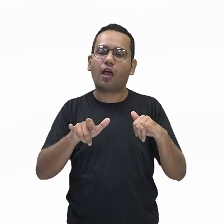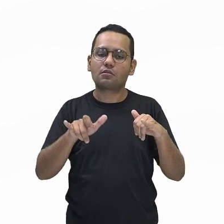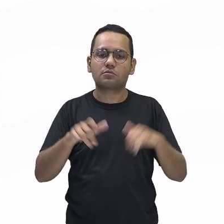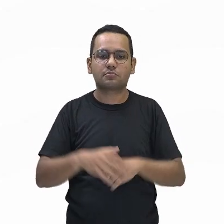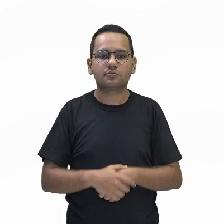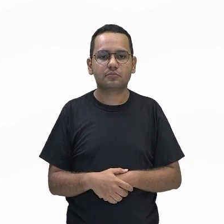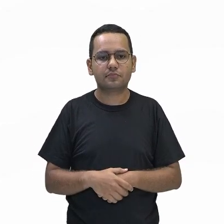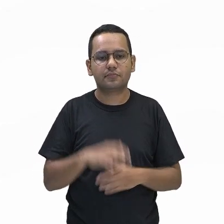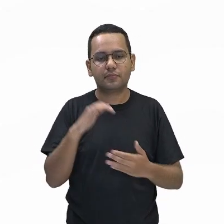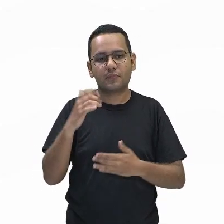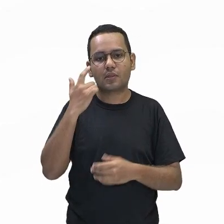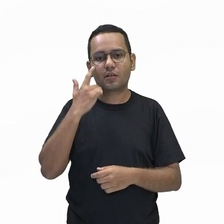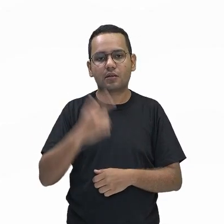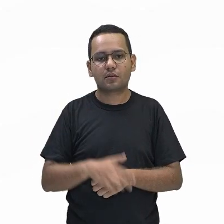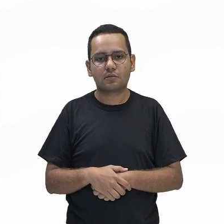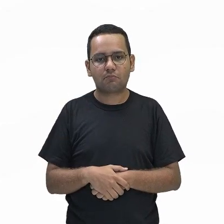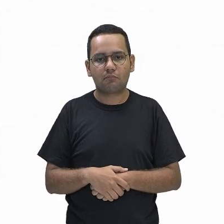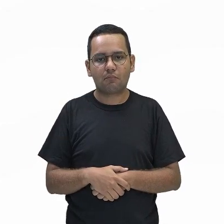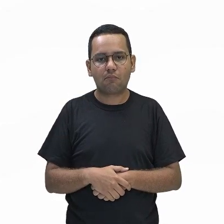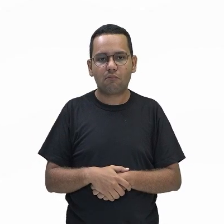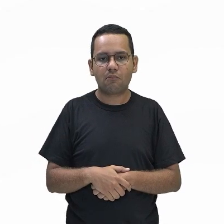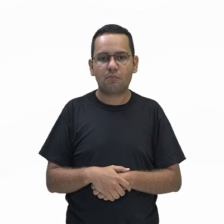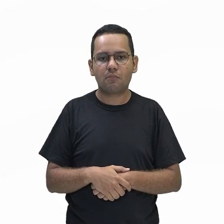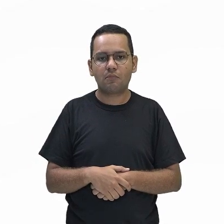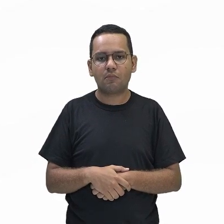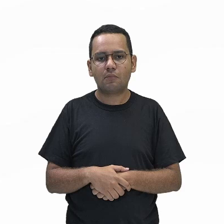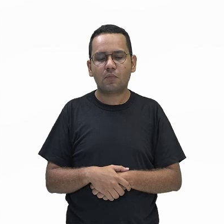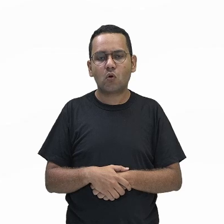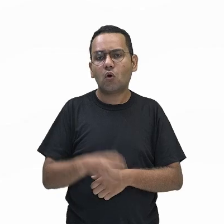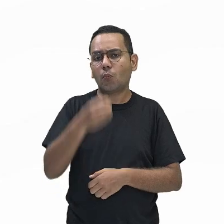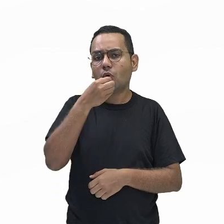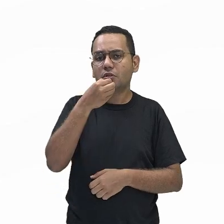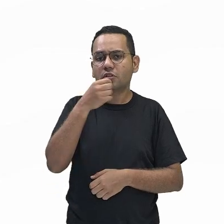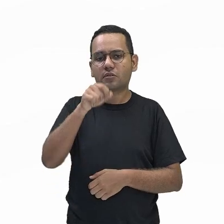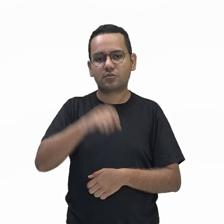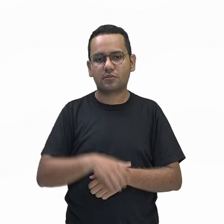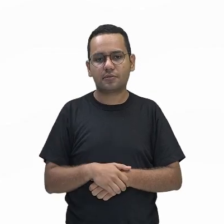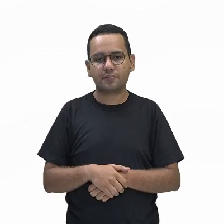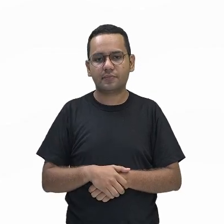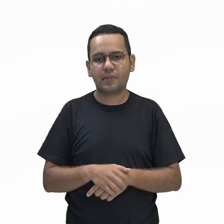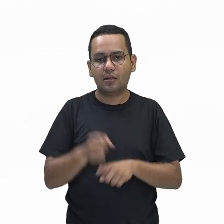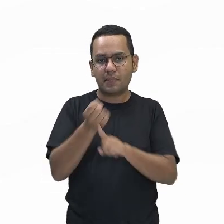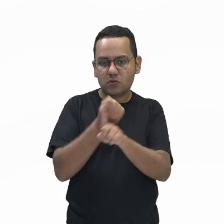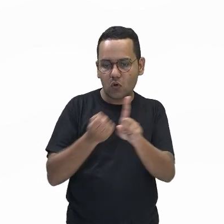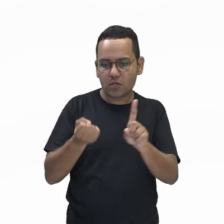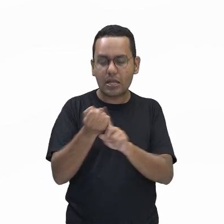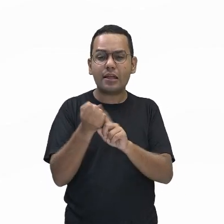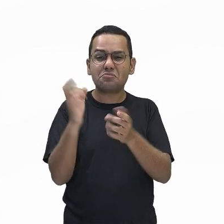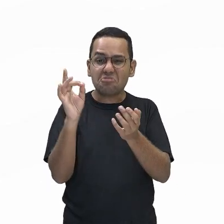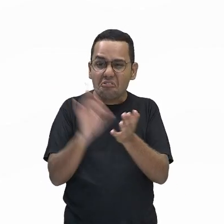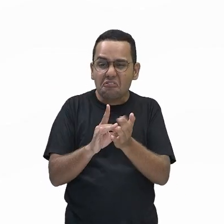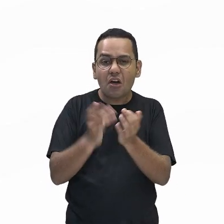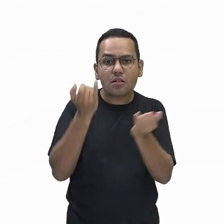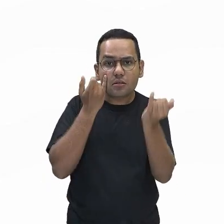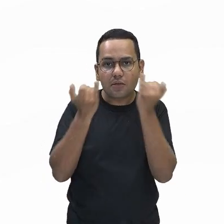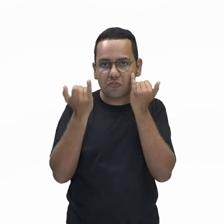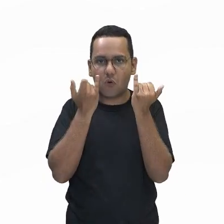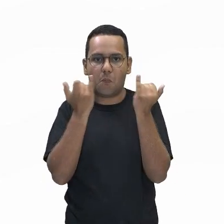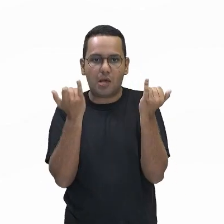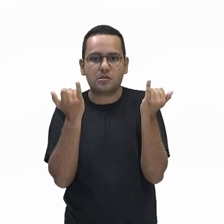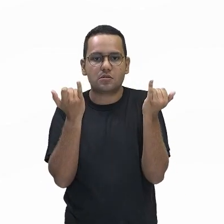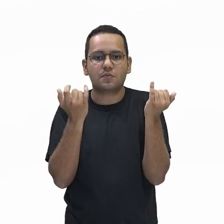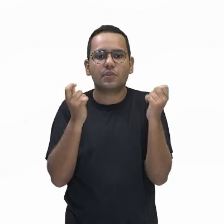sociedade. Promovem também uma sociedade informada, permitindo que as